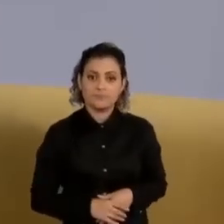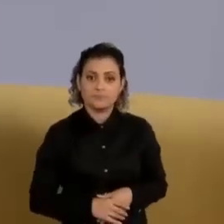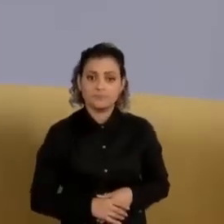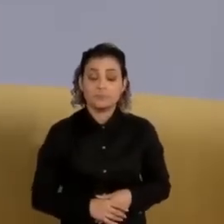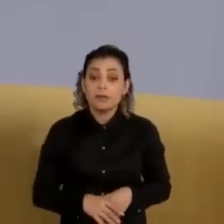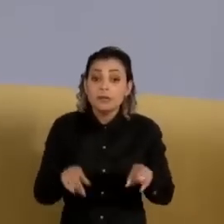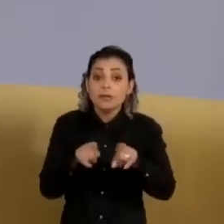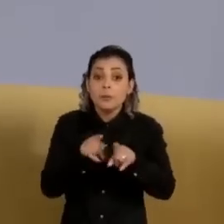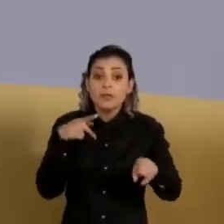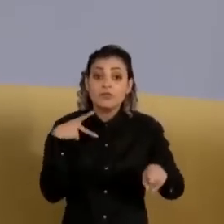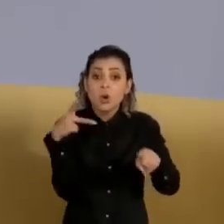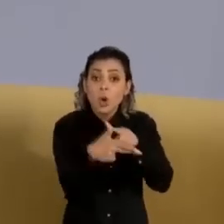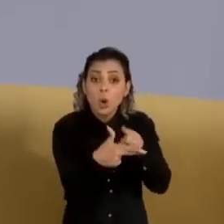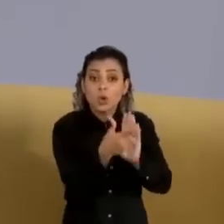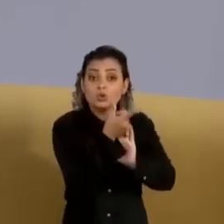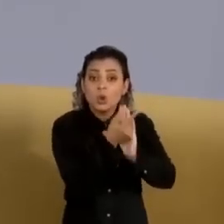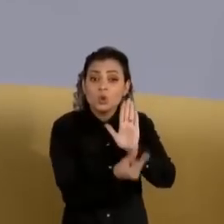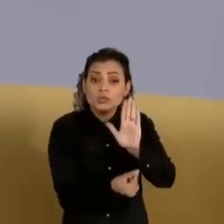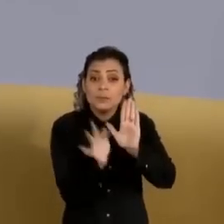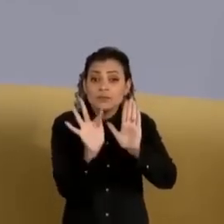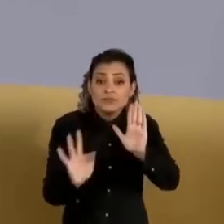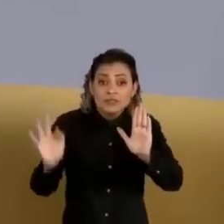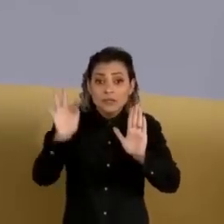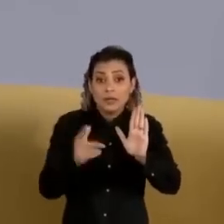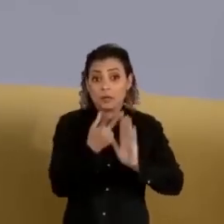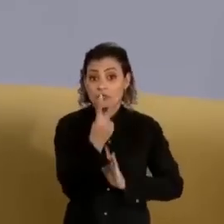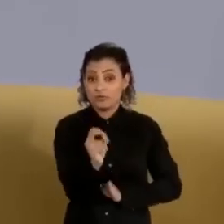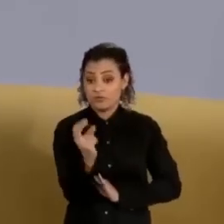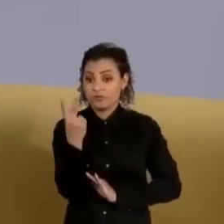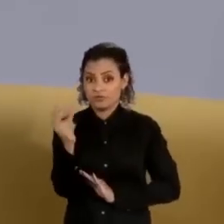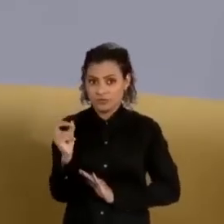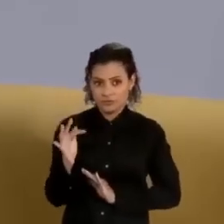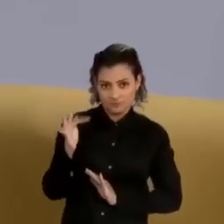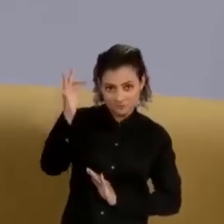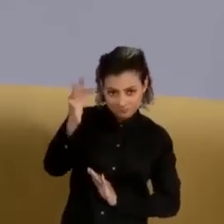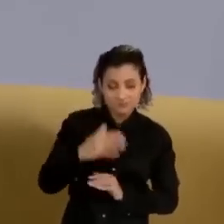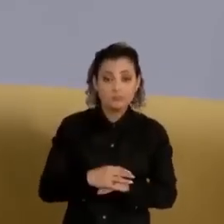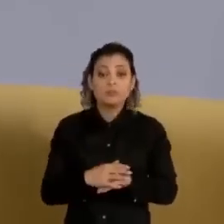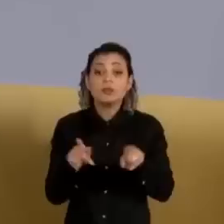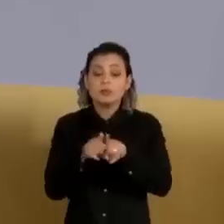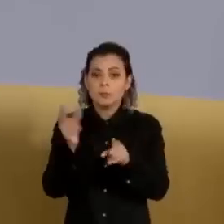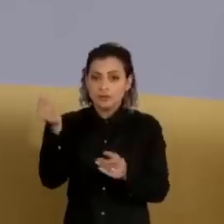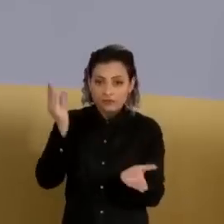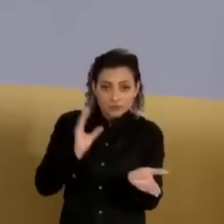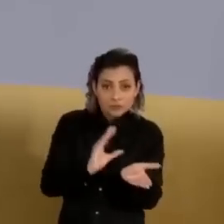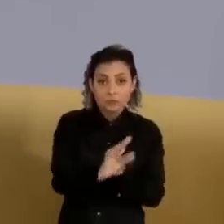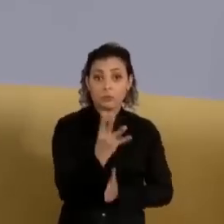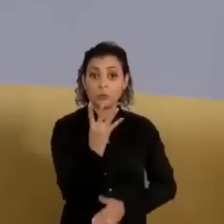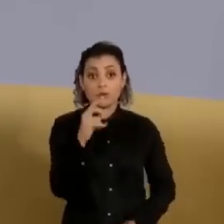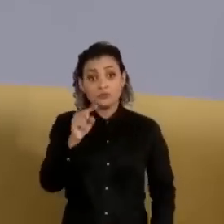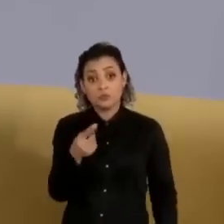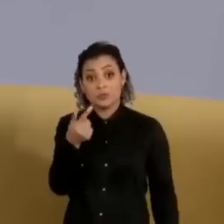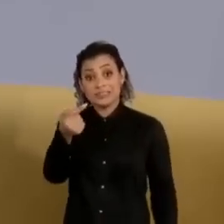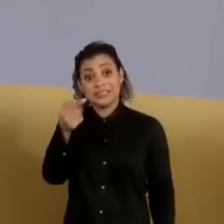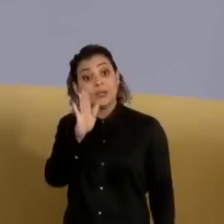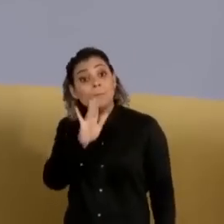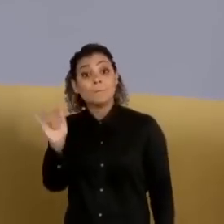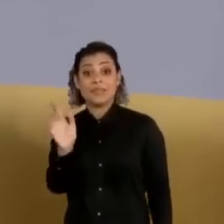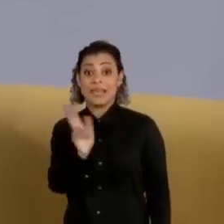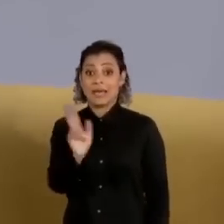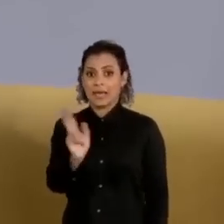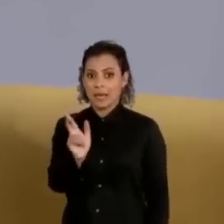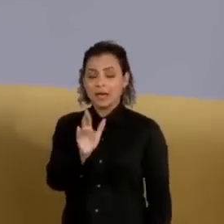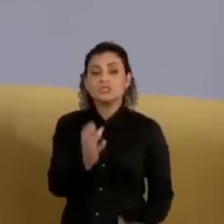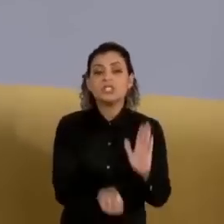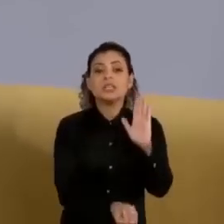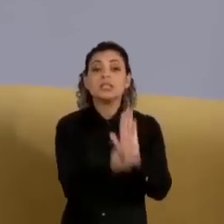Após anunciar cortes no orçamento federal do ano que vem, o governo autorizou o investimento de 4,7 bilhões de reais na